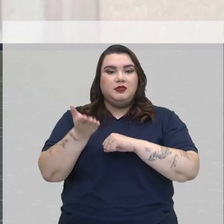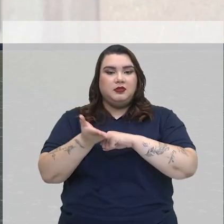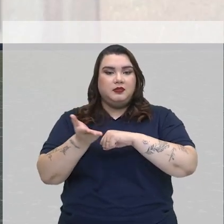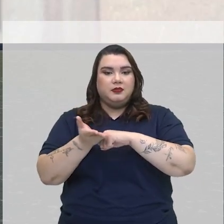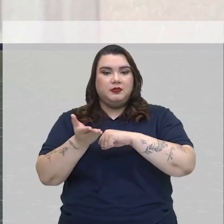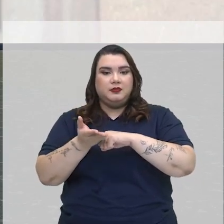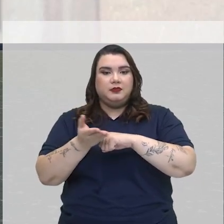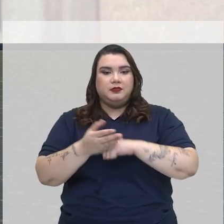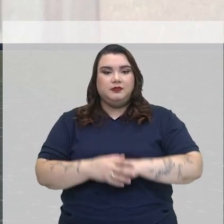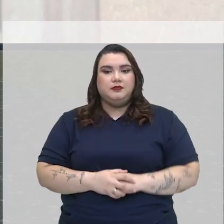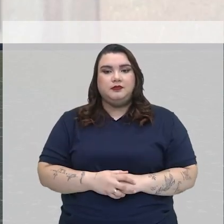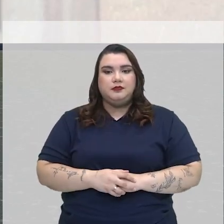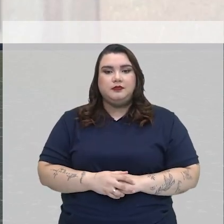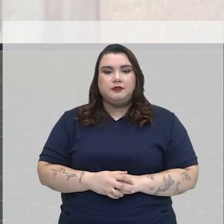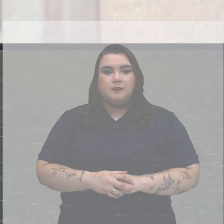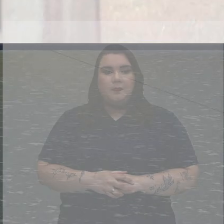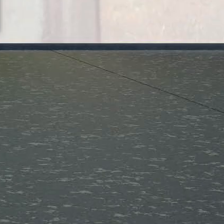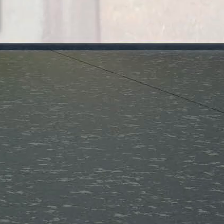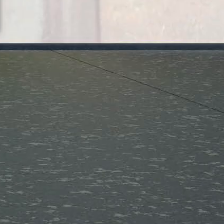ver um pouco de arte contemporânea.